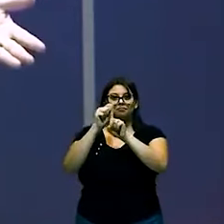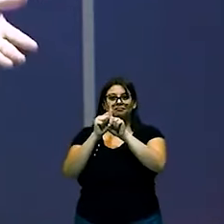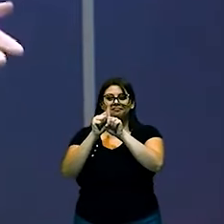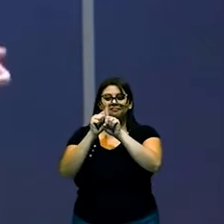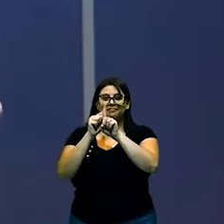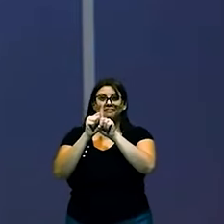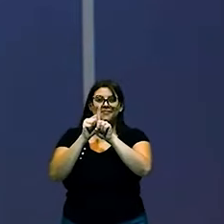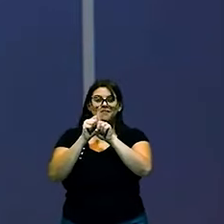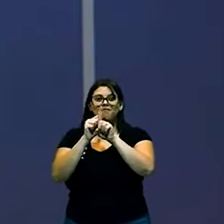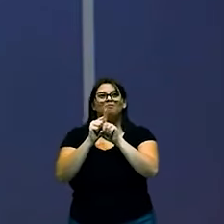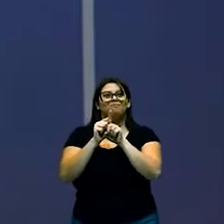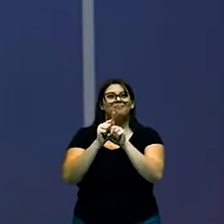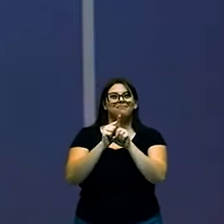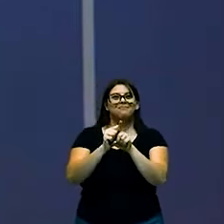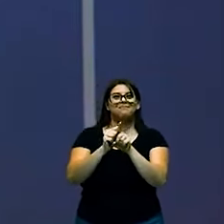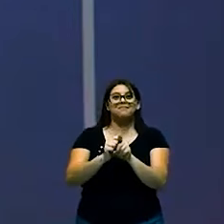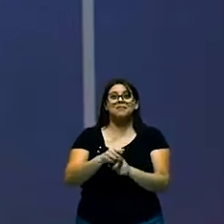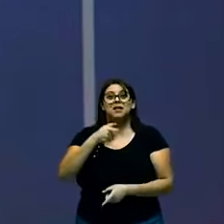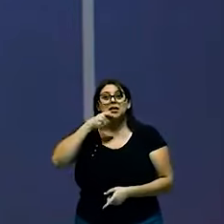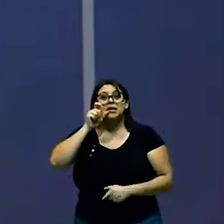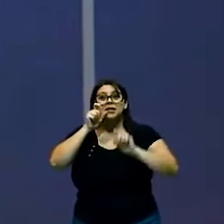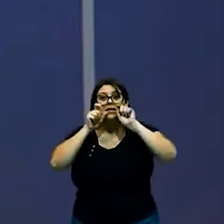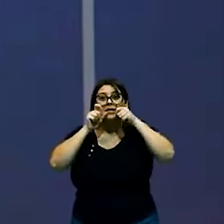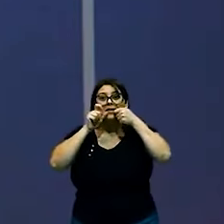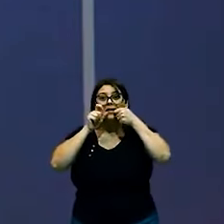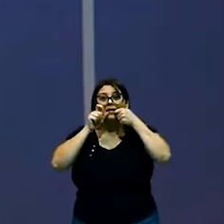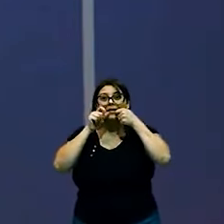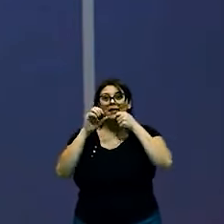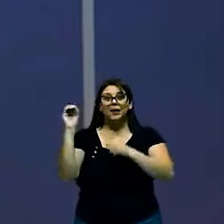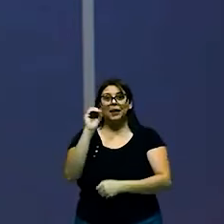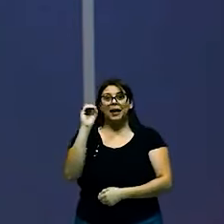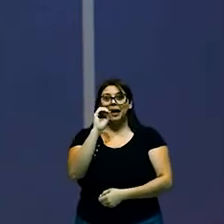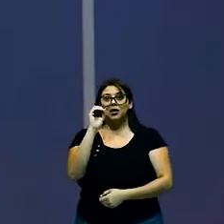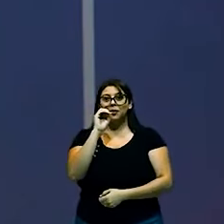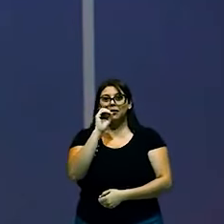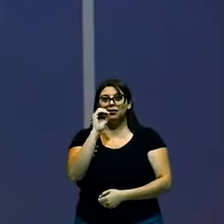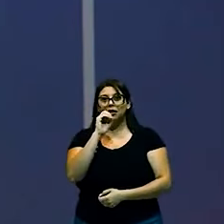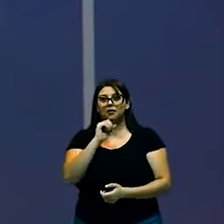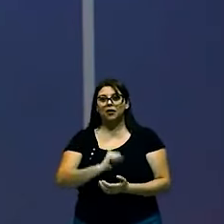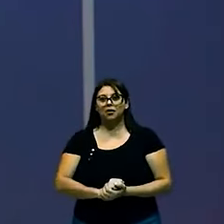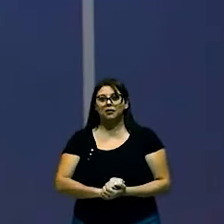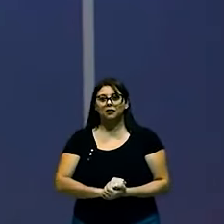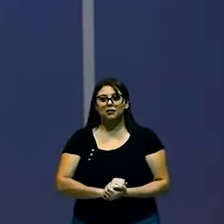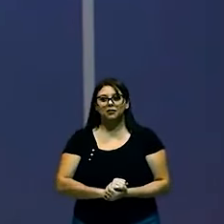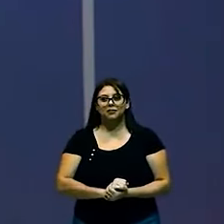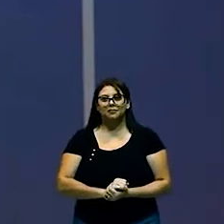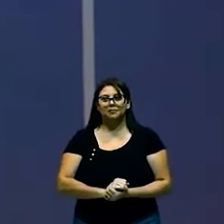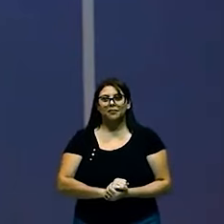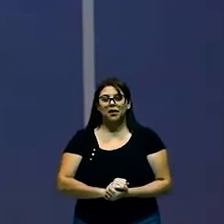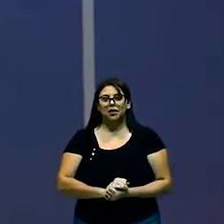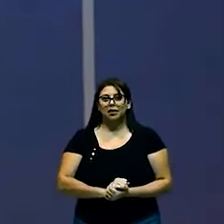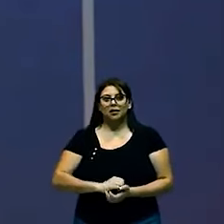tradição. A tradição em si, ela não é ruim. Mas o problema é quando a tradição, ela está acima das